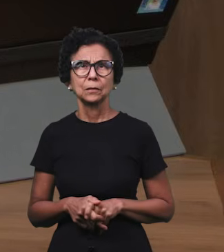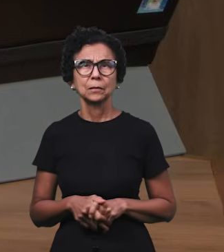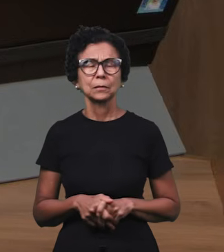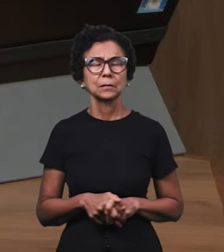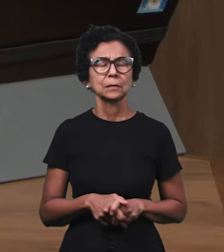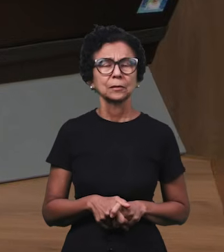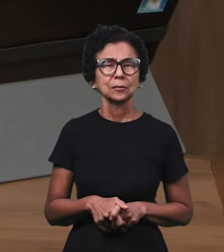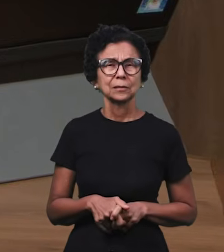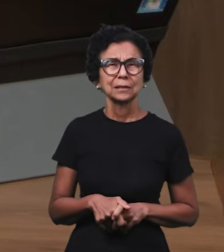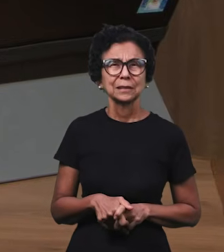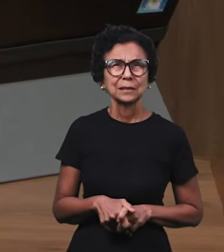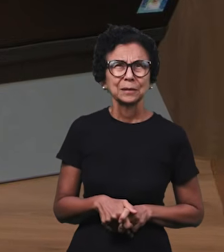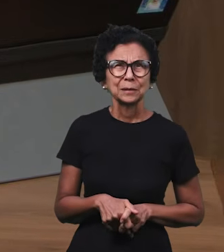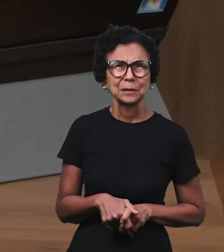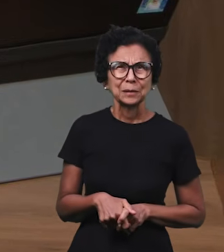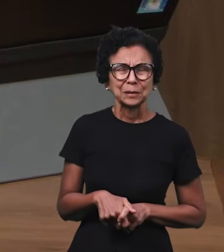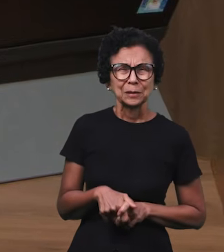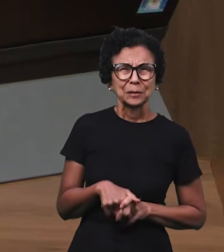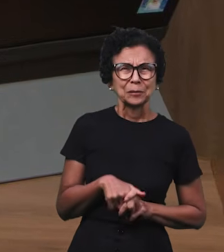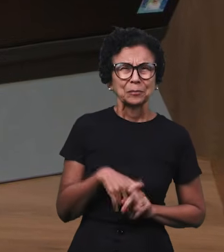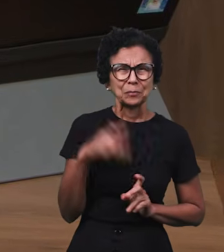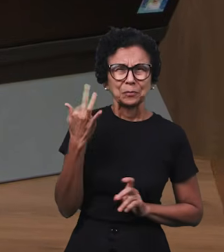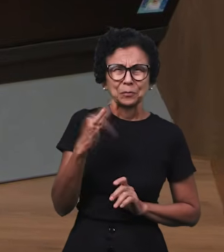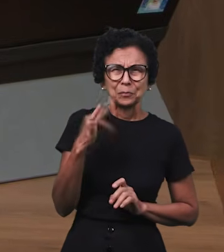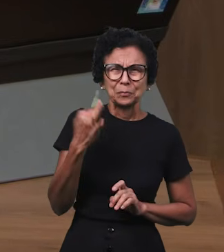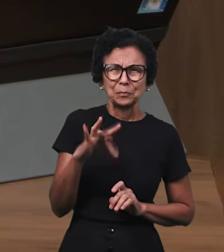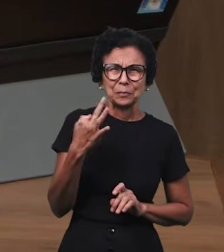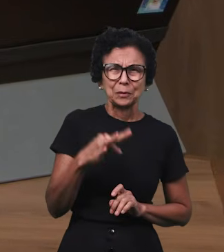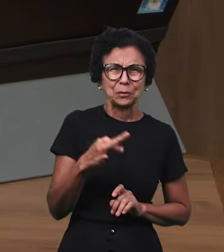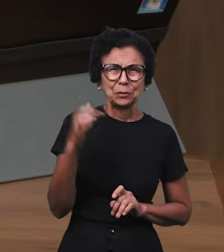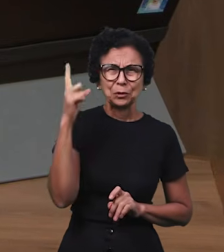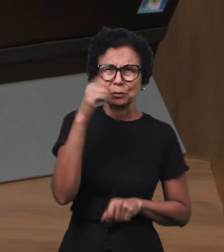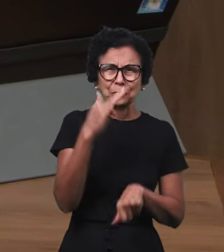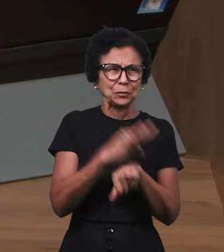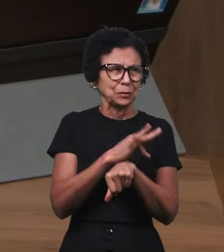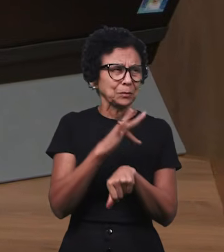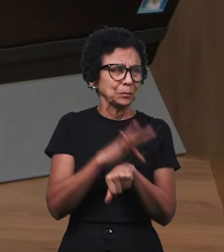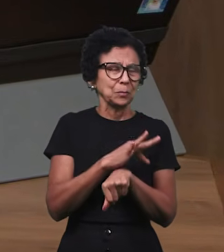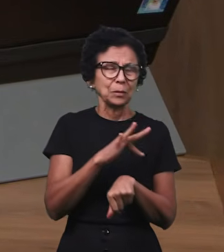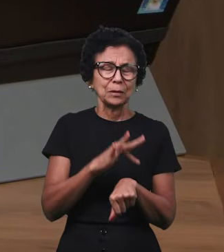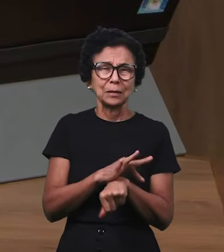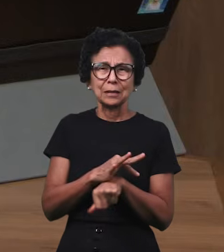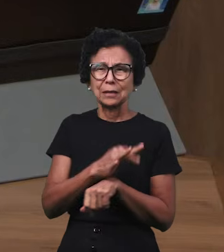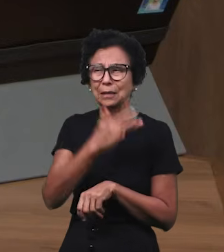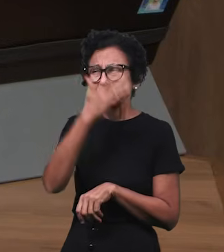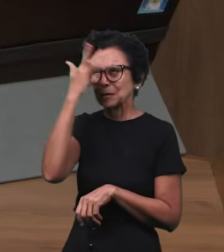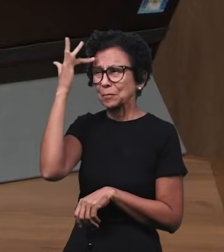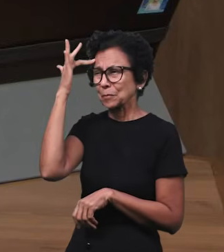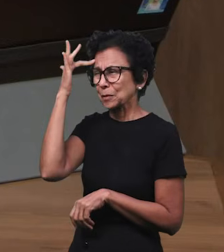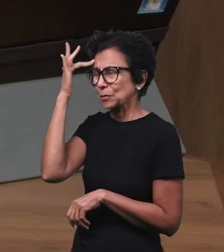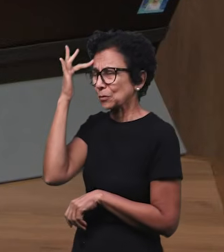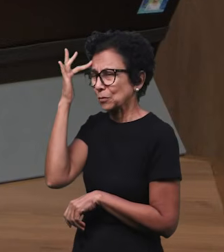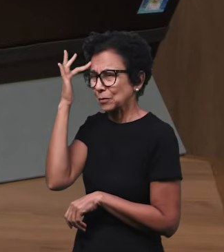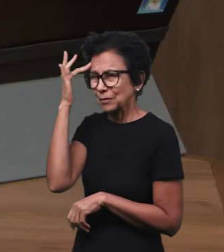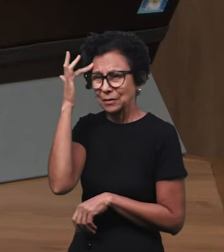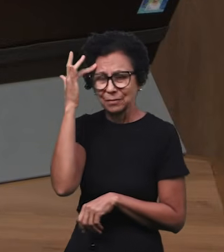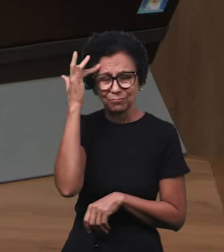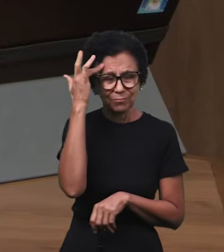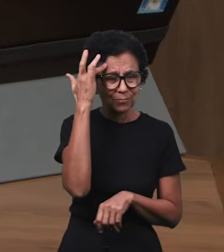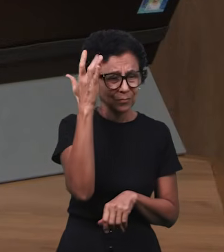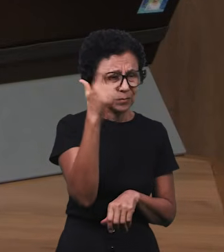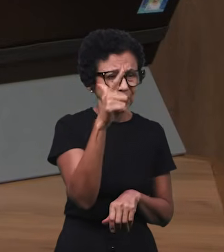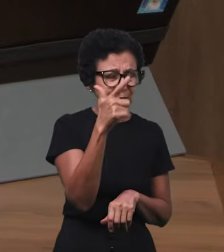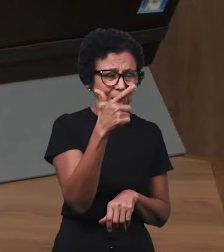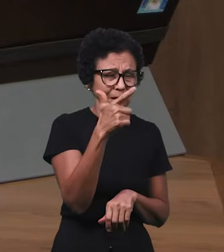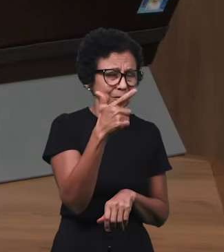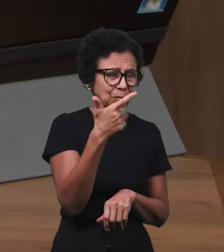das principais causas de dor incapacitante. Muitos pacientes chegam e falam assim: é uma dor que eu